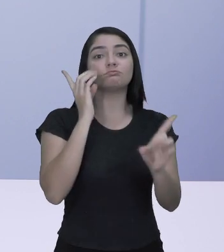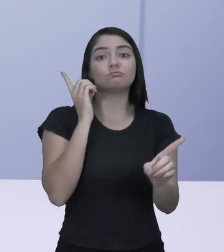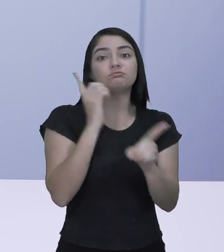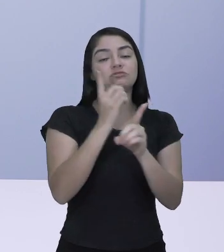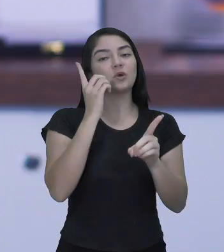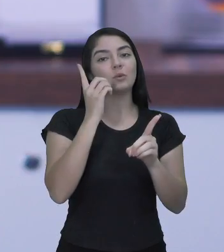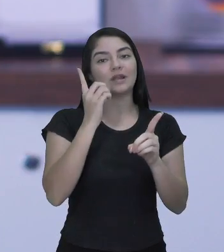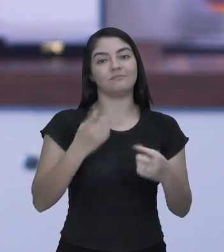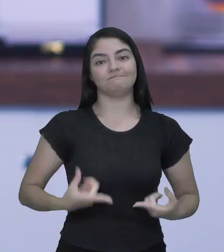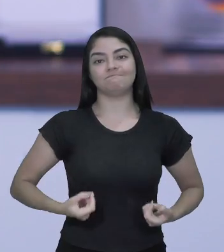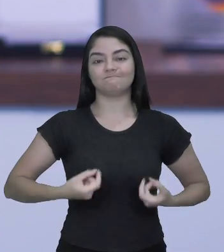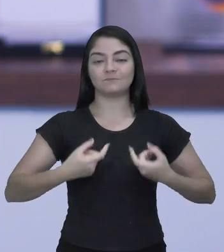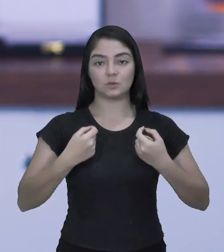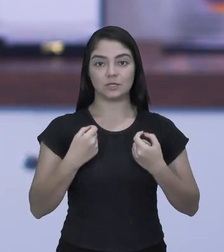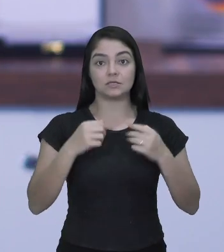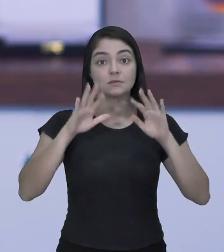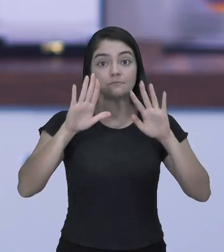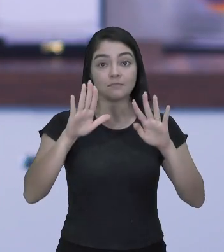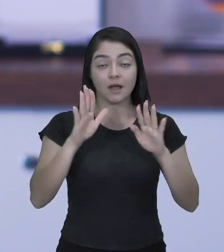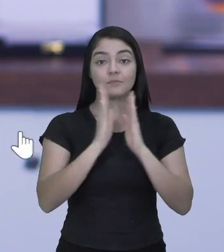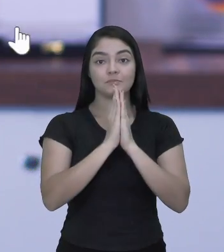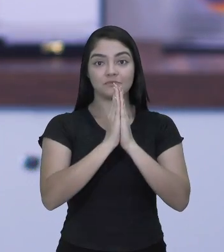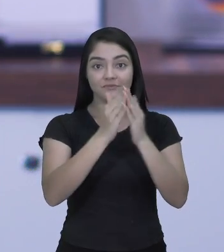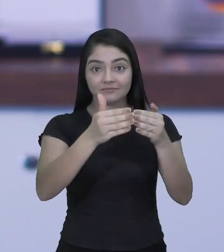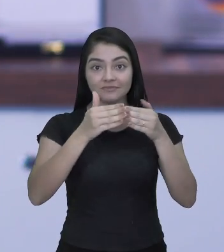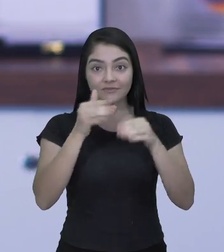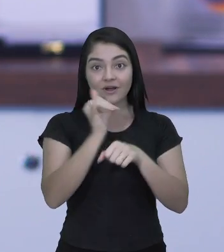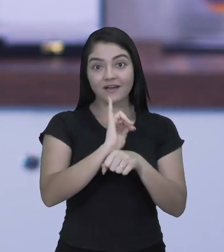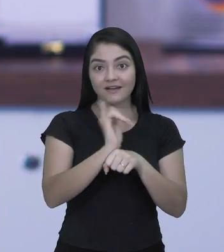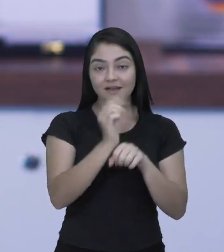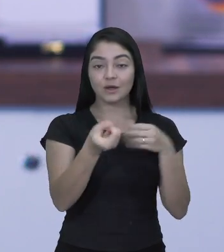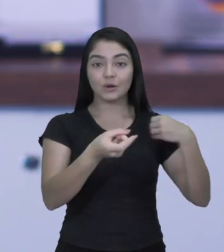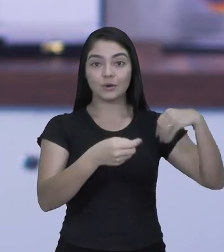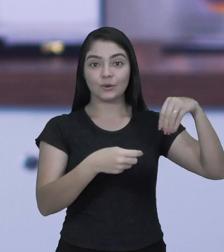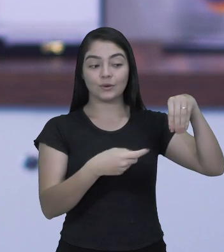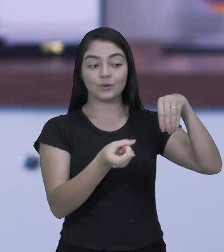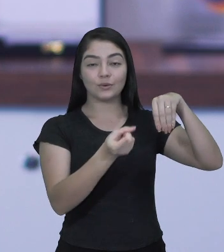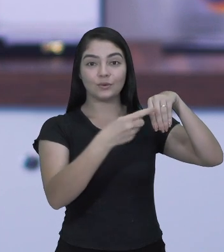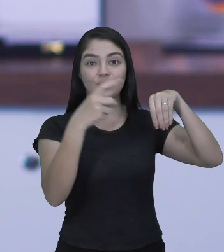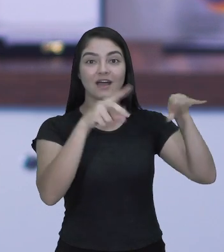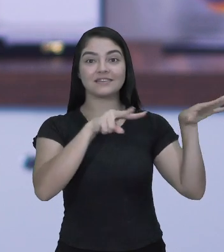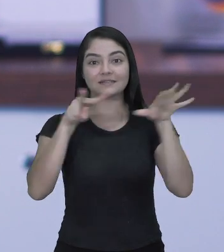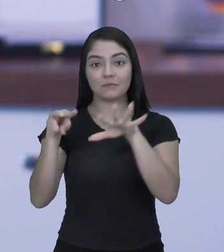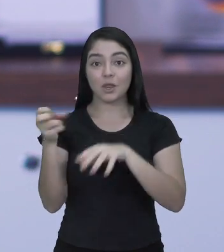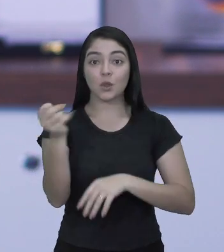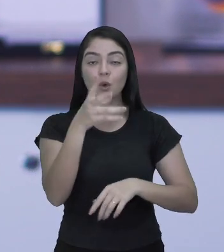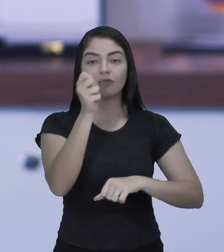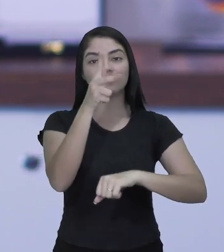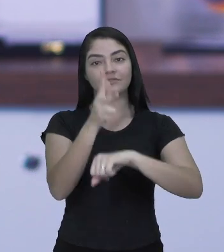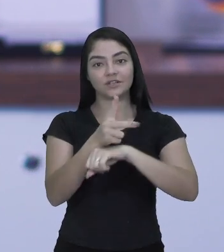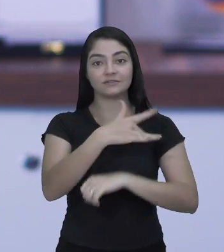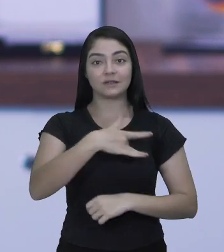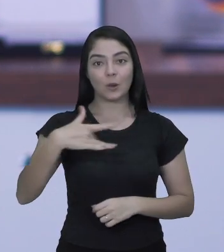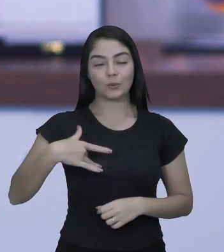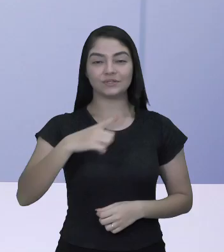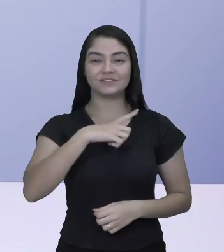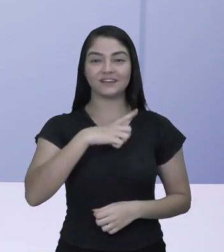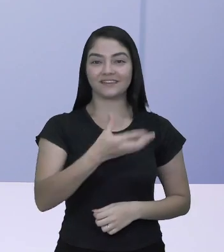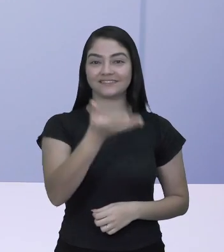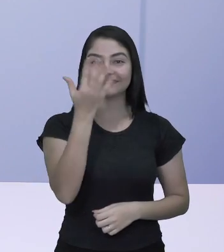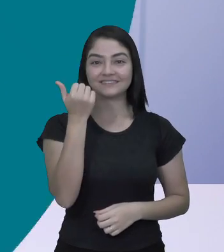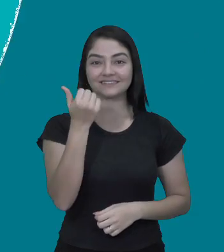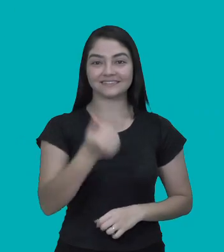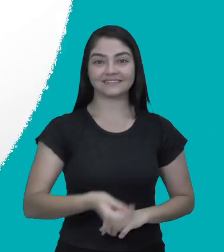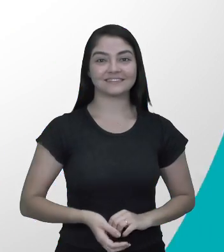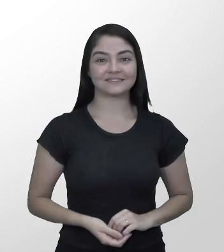o rastreamento. Não se esqueça de se inscrever no nosso canal, ative o sininho e toda semana um vídeo novo.